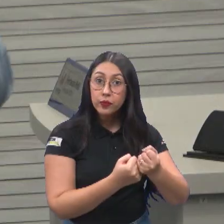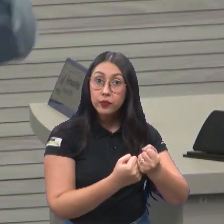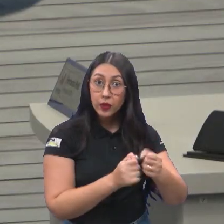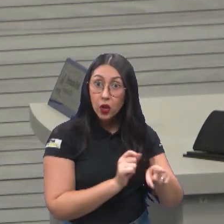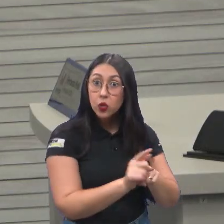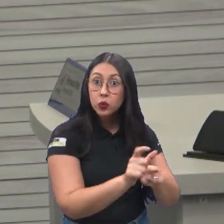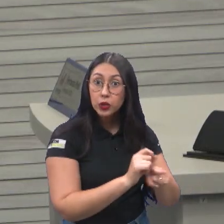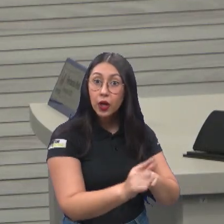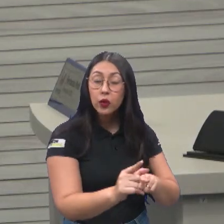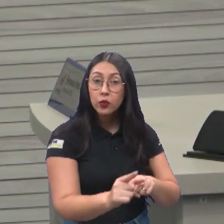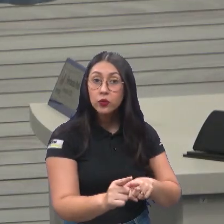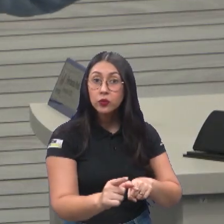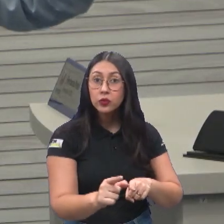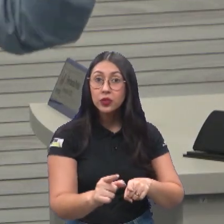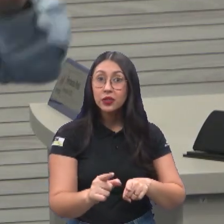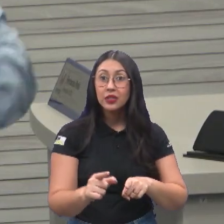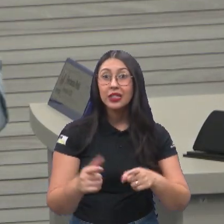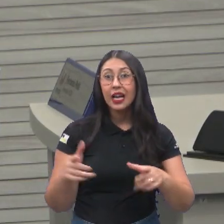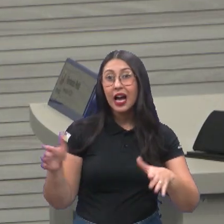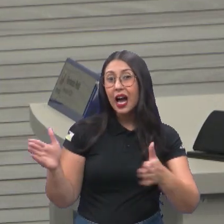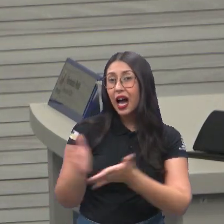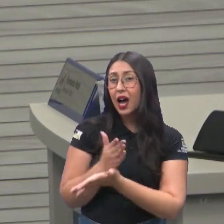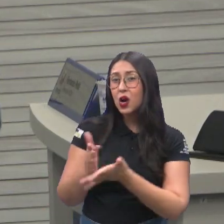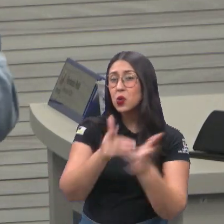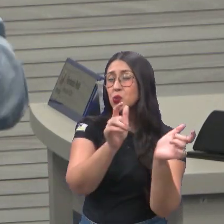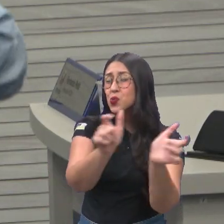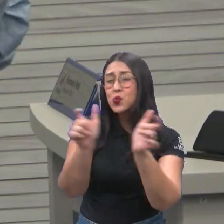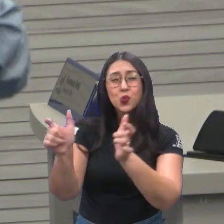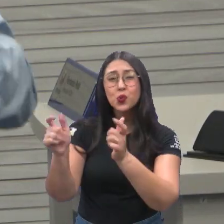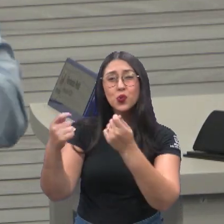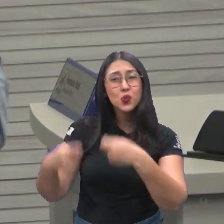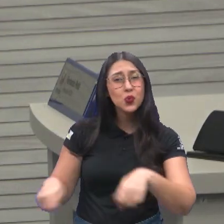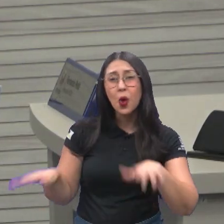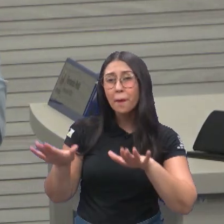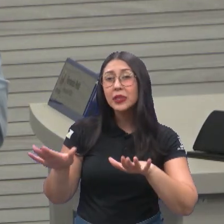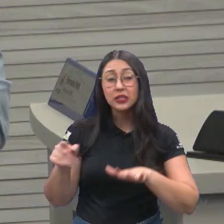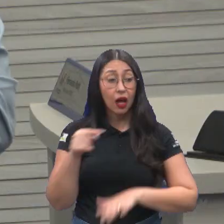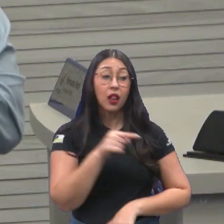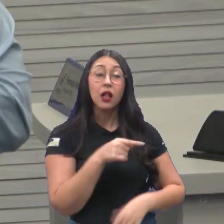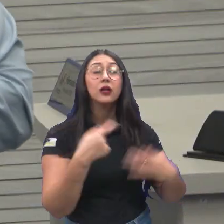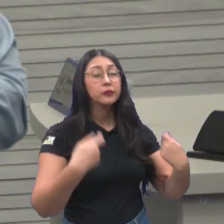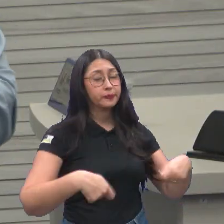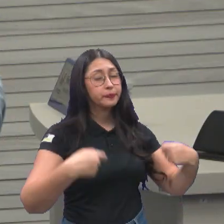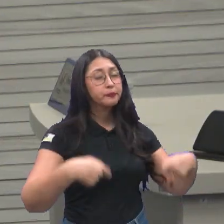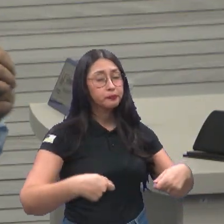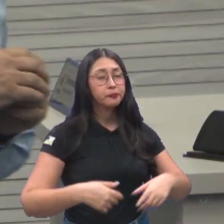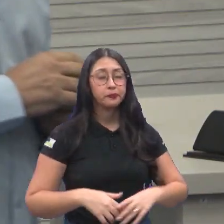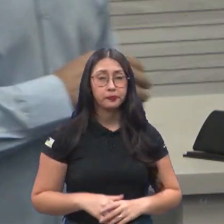Vamos tirar de alguns lugares aí que não são necessários, prefeito, e levar para essa família.